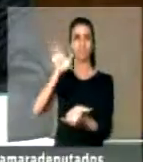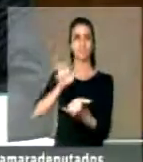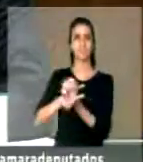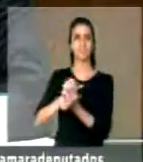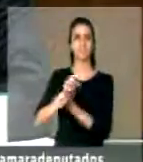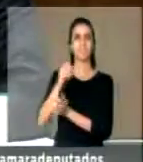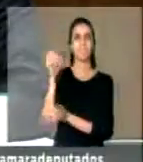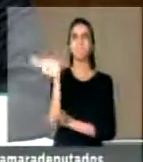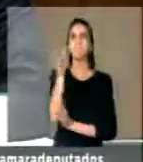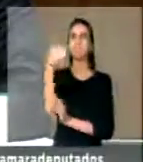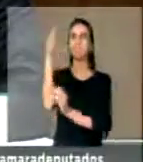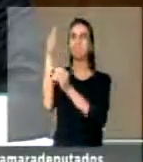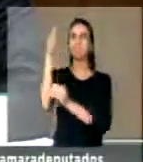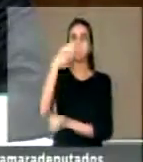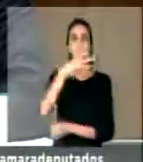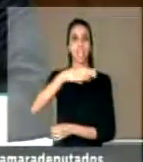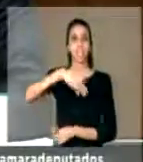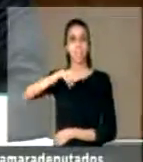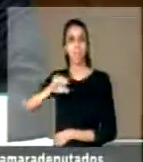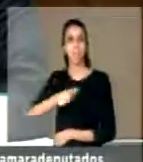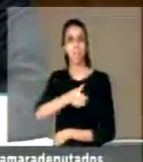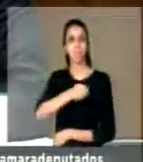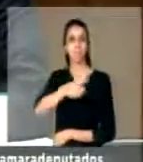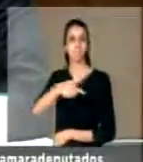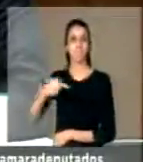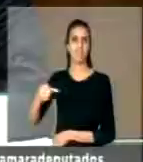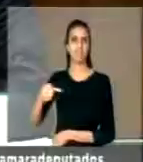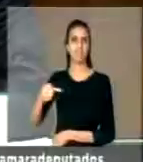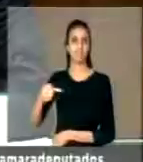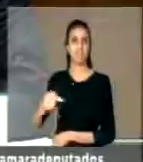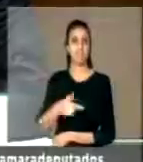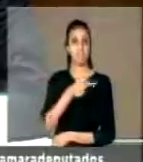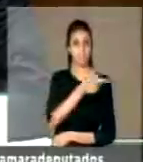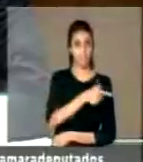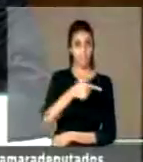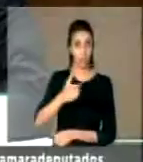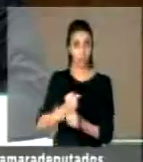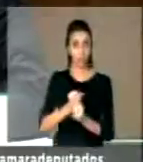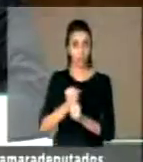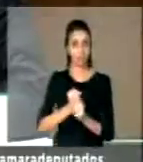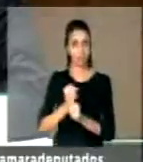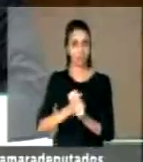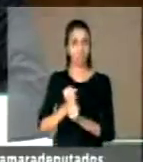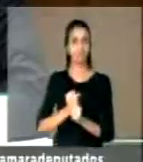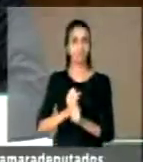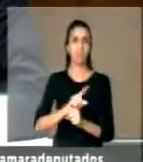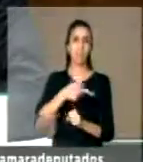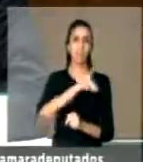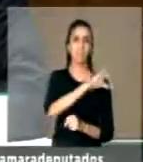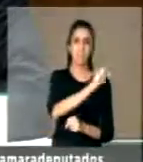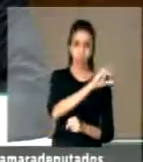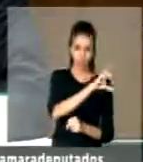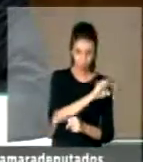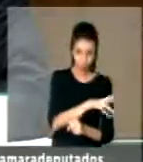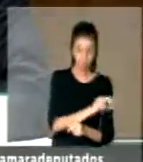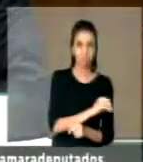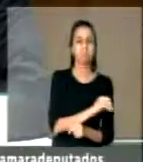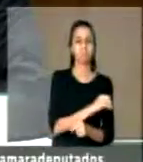de 1817, 72 anos antes que Deodoro da Fonseca o